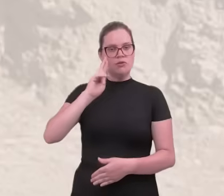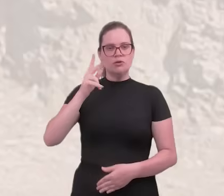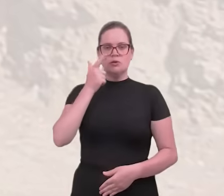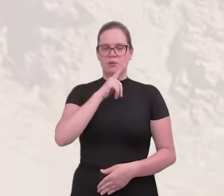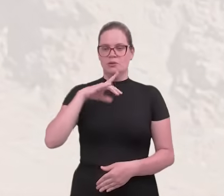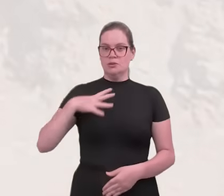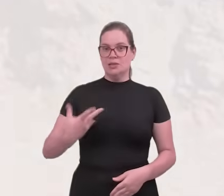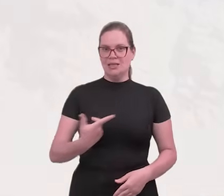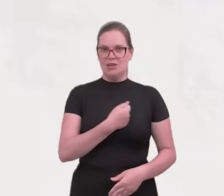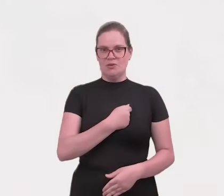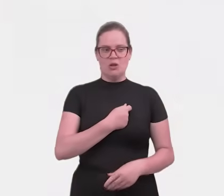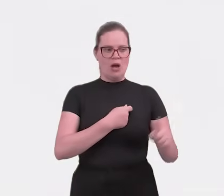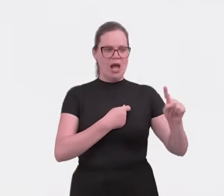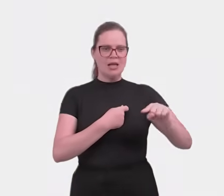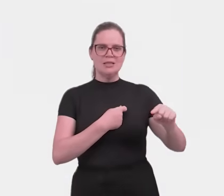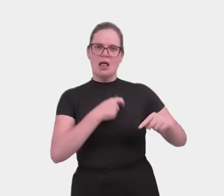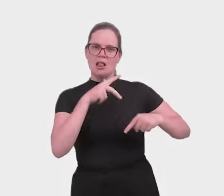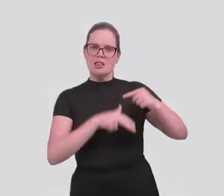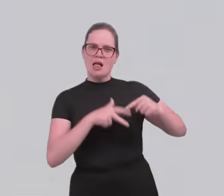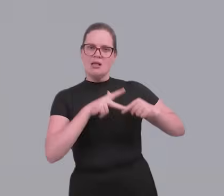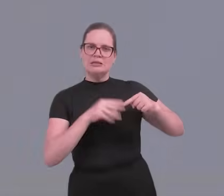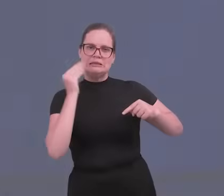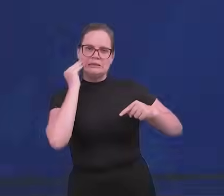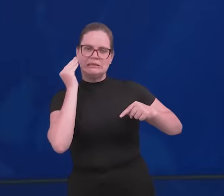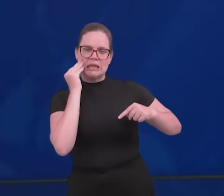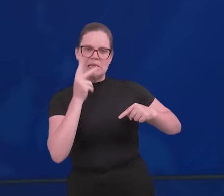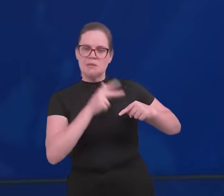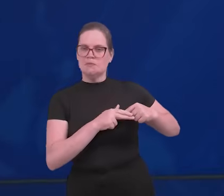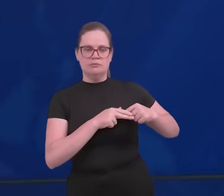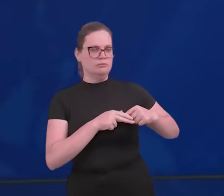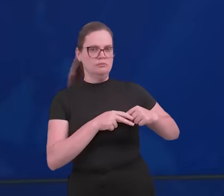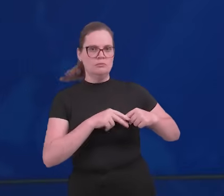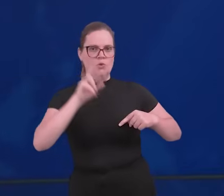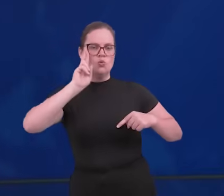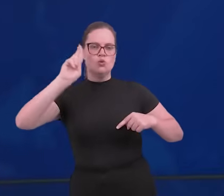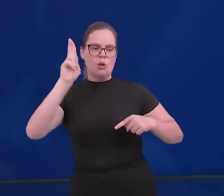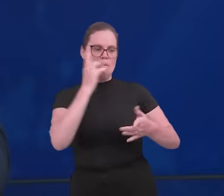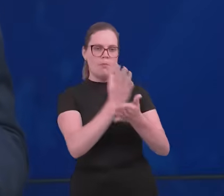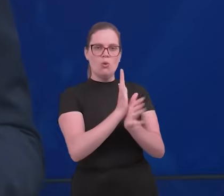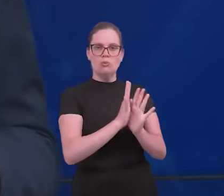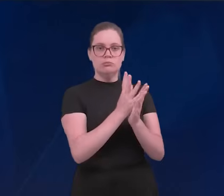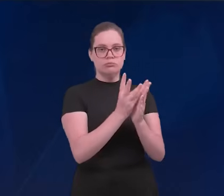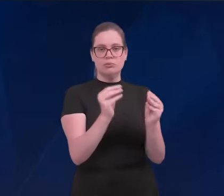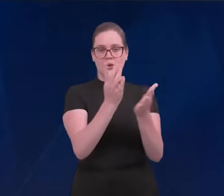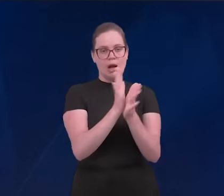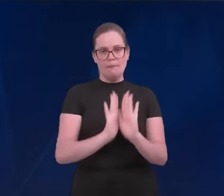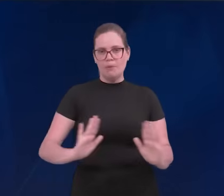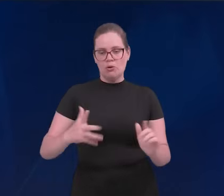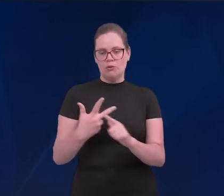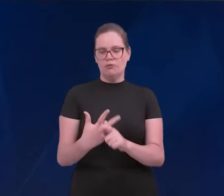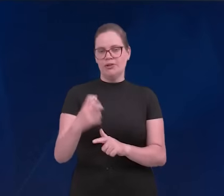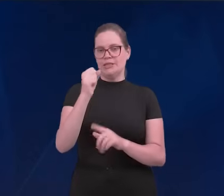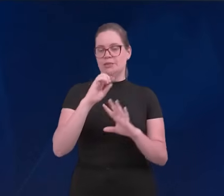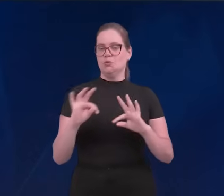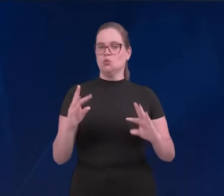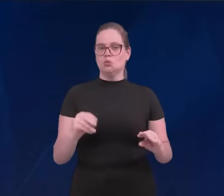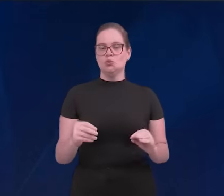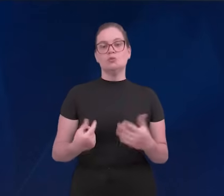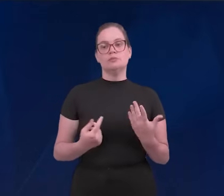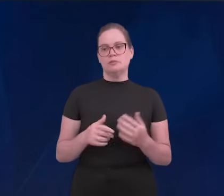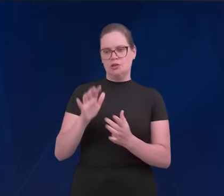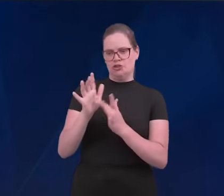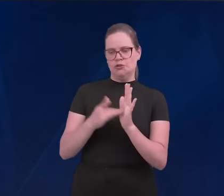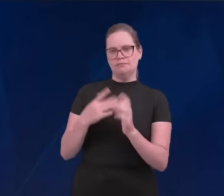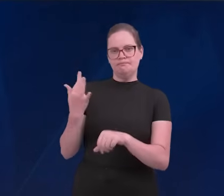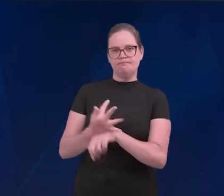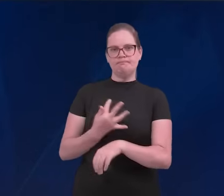em Jesus foi vencido por Ele mesmo, por Jesus. Ele venceu a